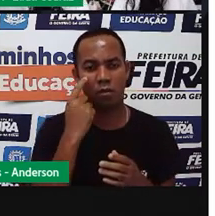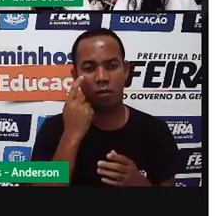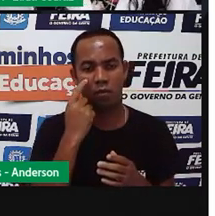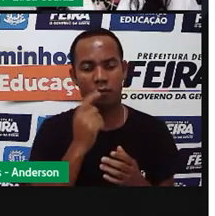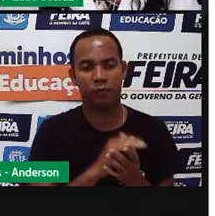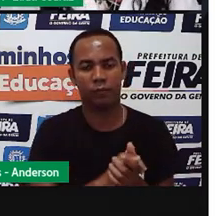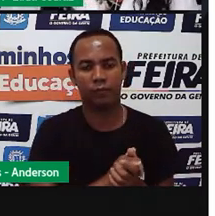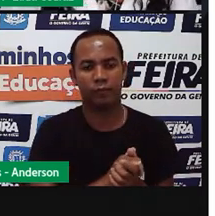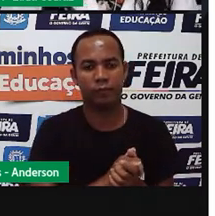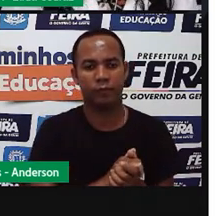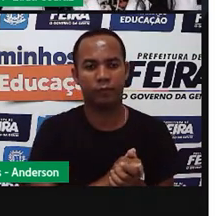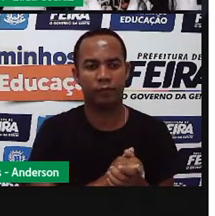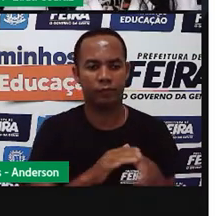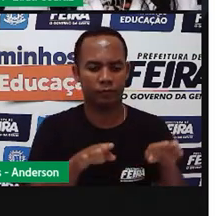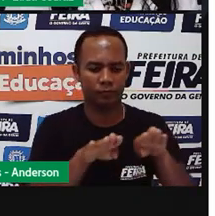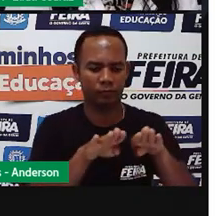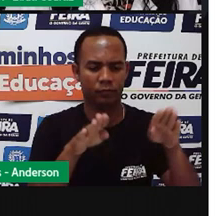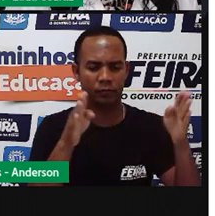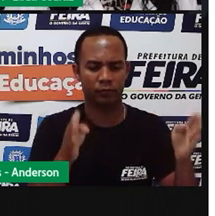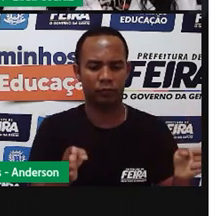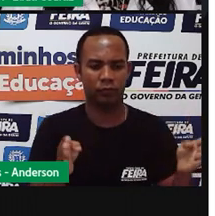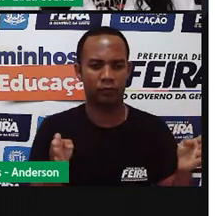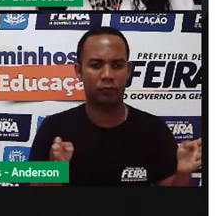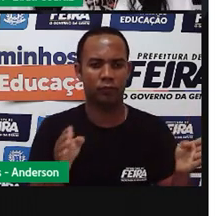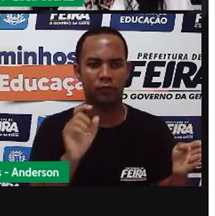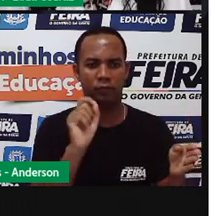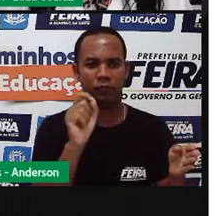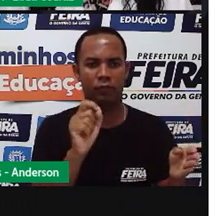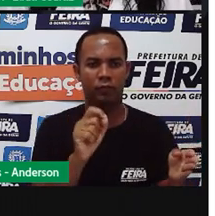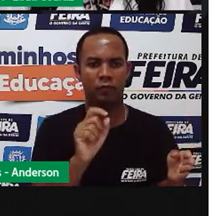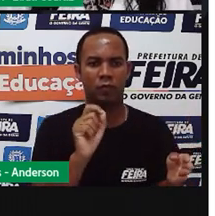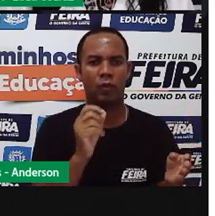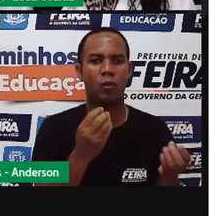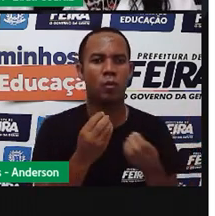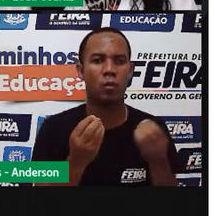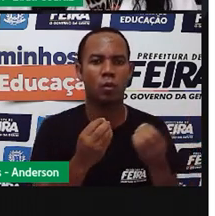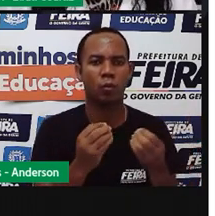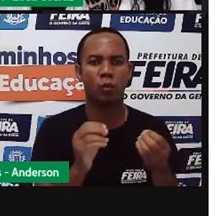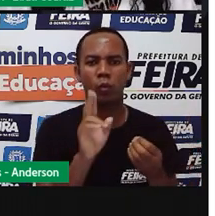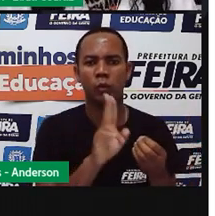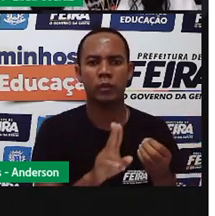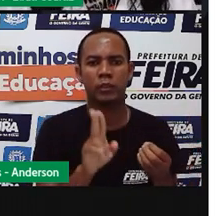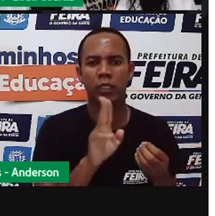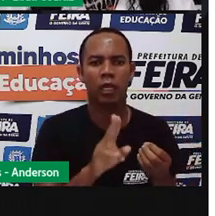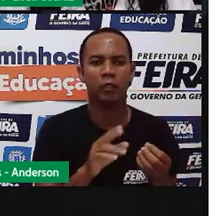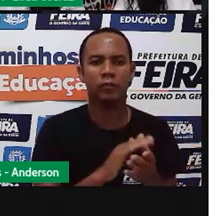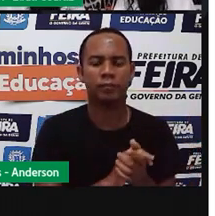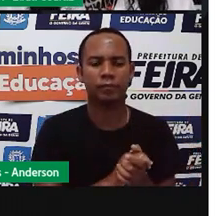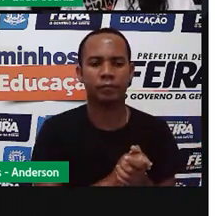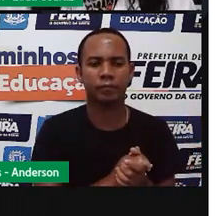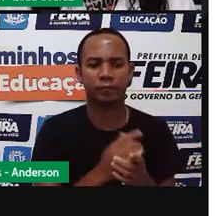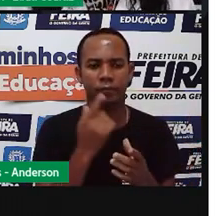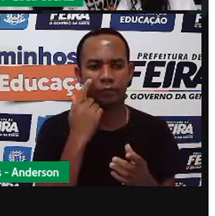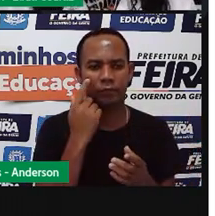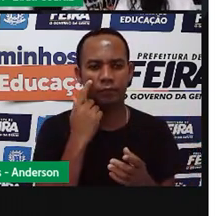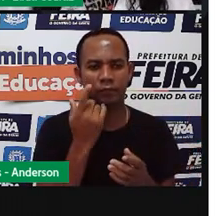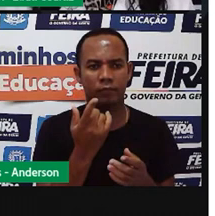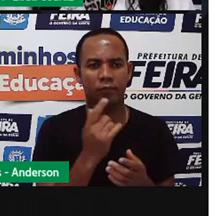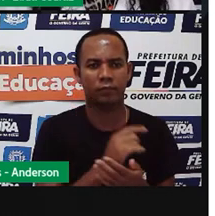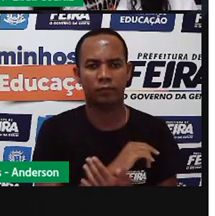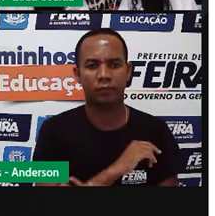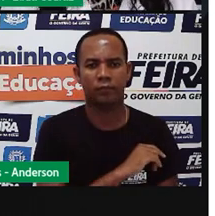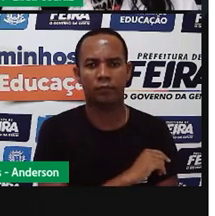atenção. A caixa de vidro e os baldes que a filha do senhor Tomás trouxe para ele.